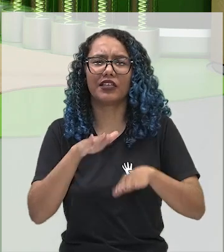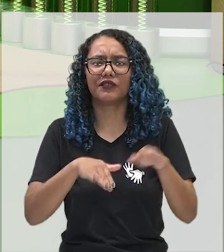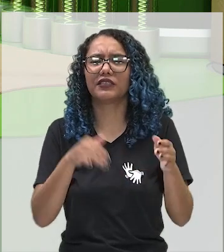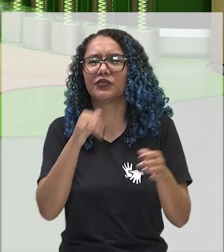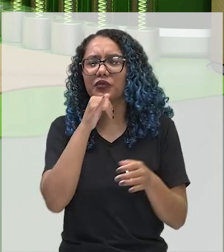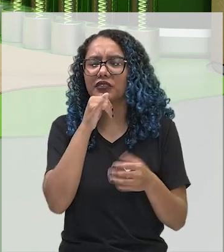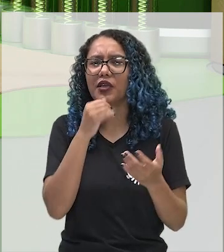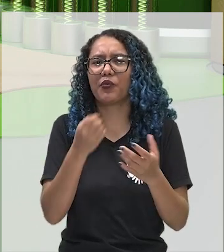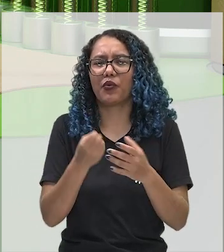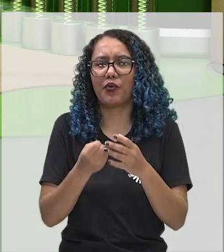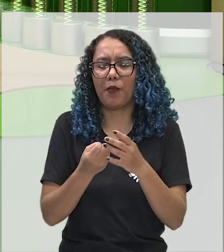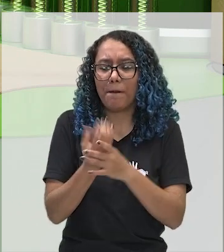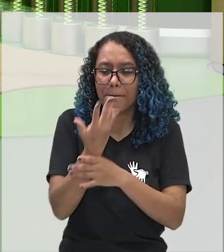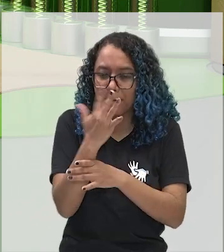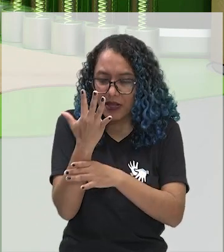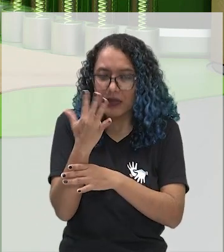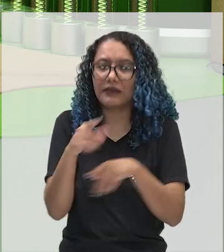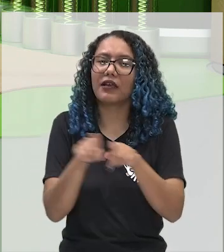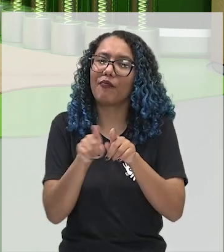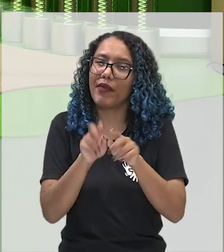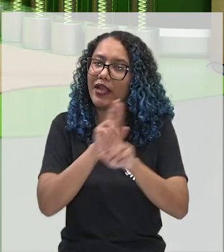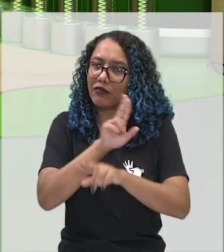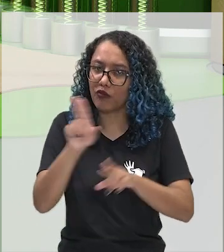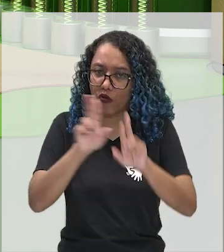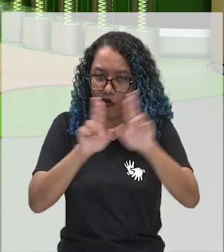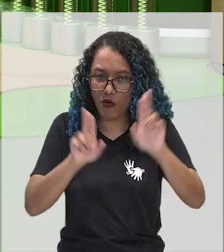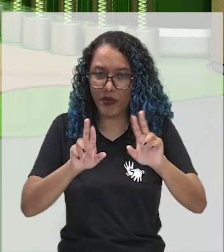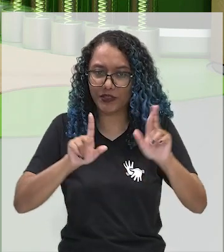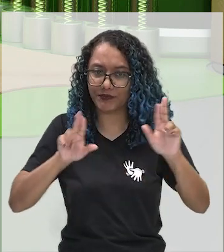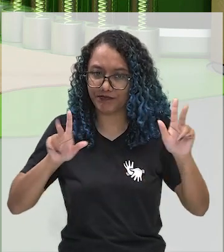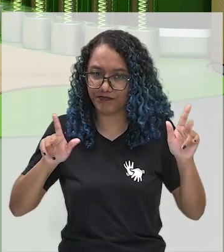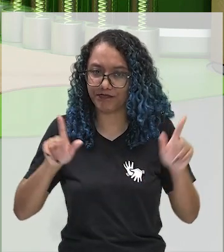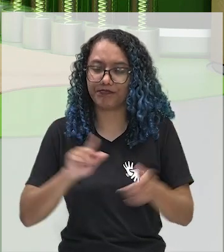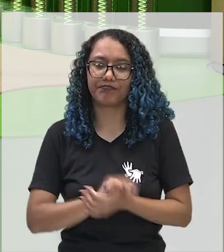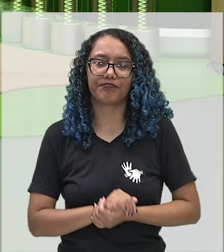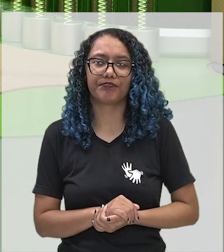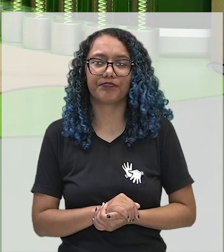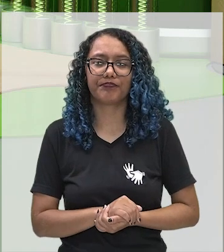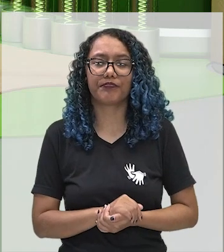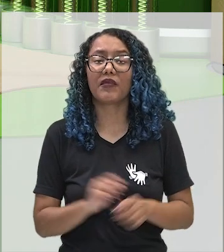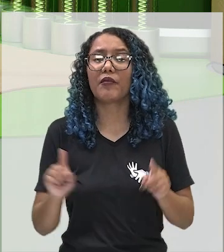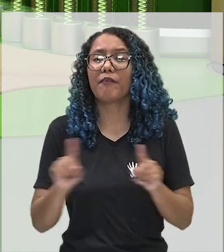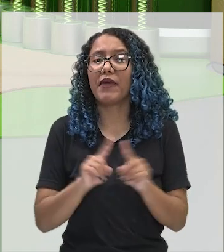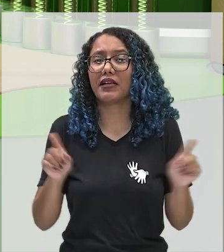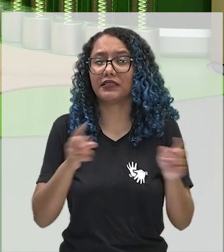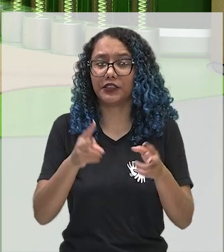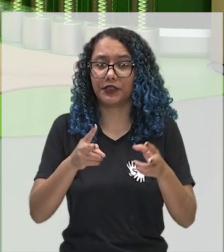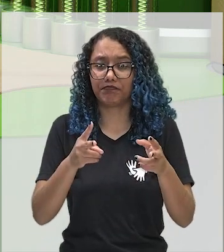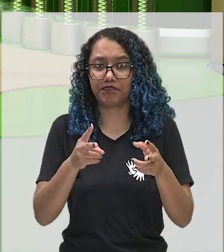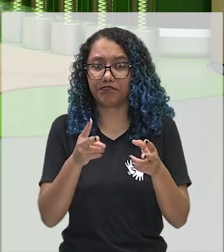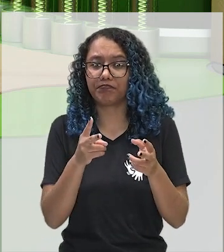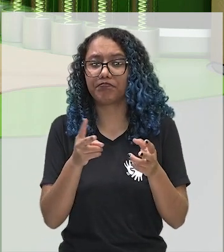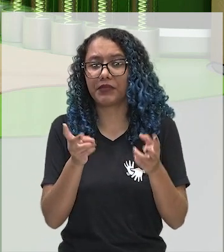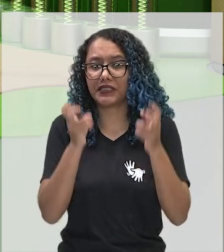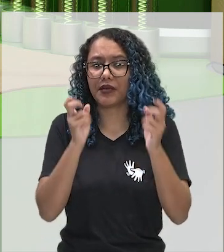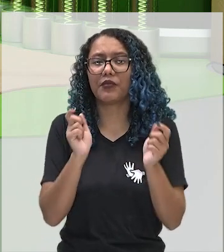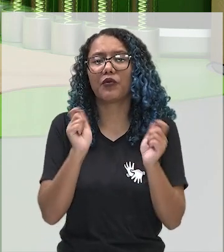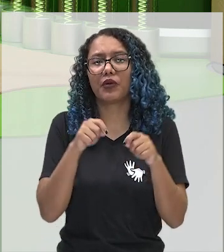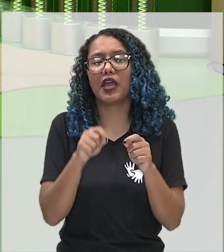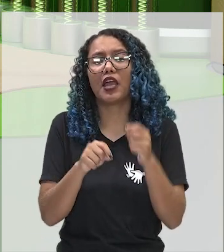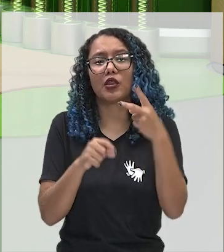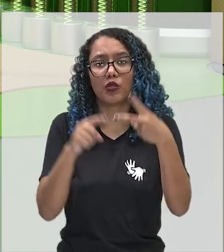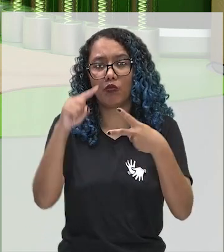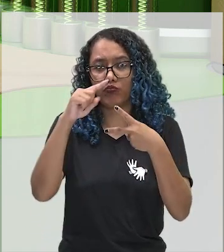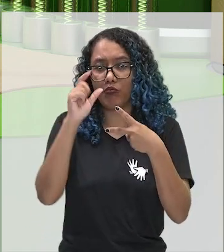também plantas, né, podem ter nomes diferentes. Mas a gente observa aí, olha, que ele pode ser chamado de cão ou